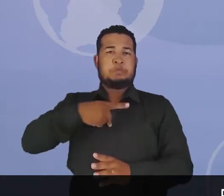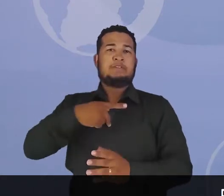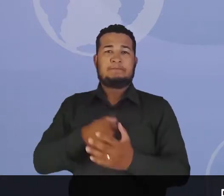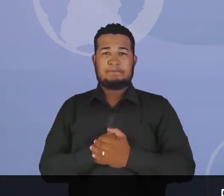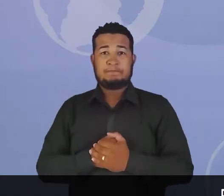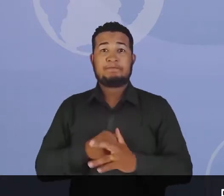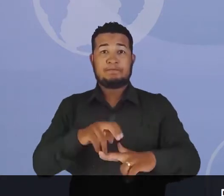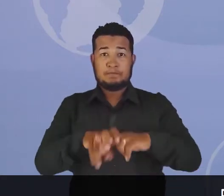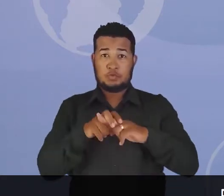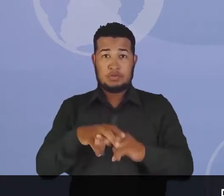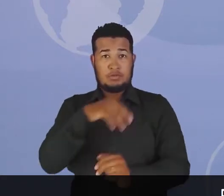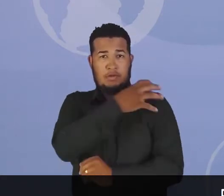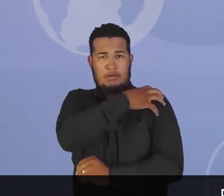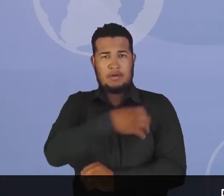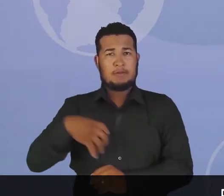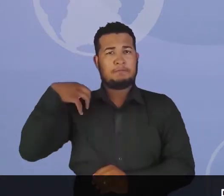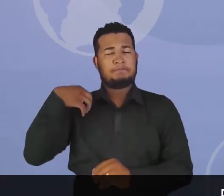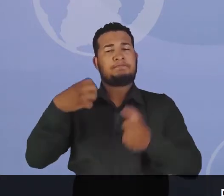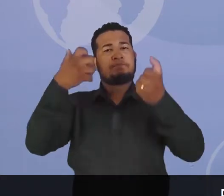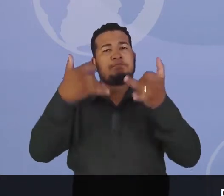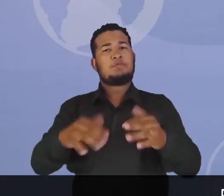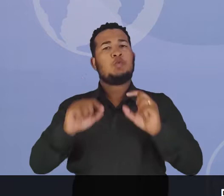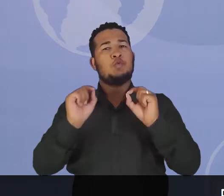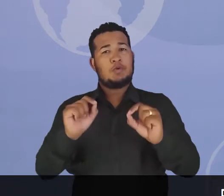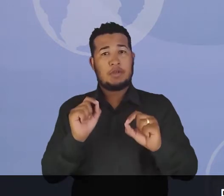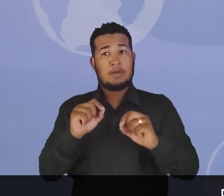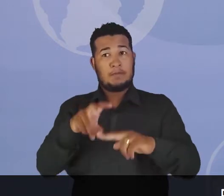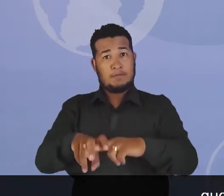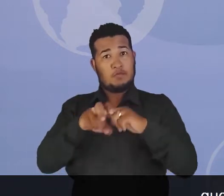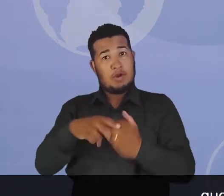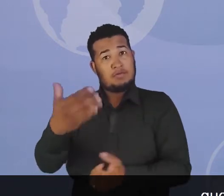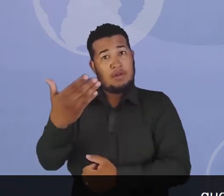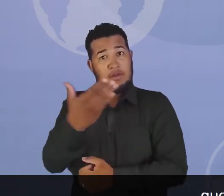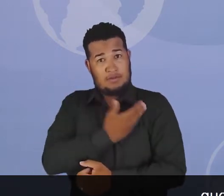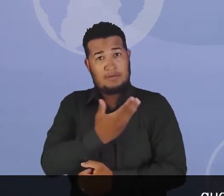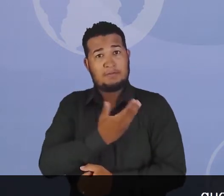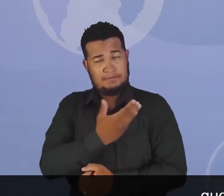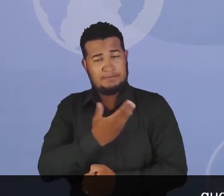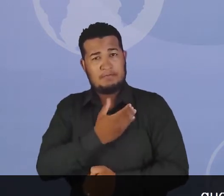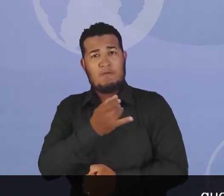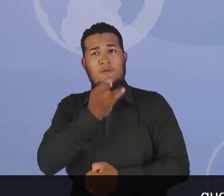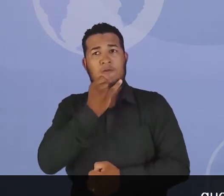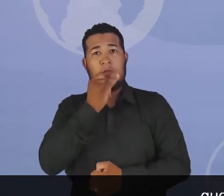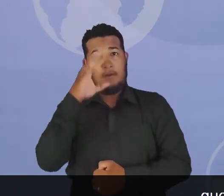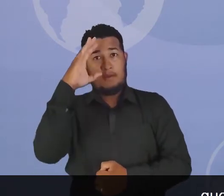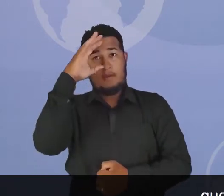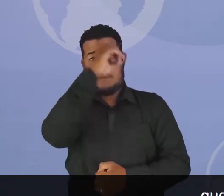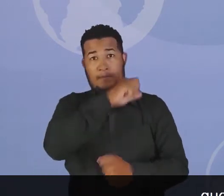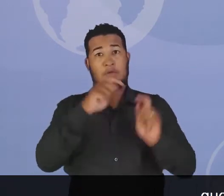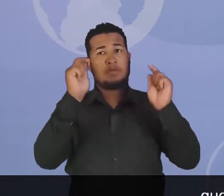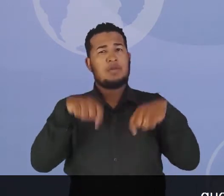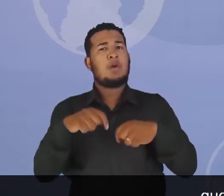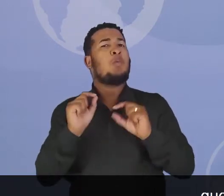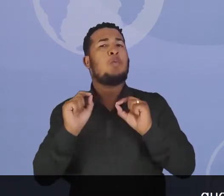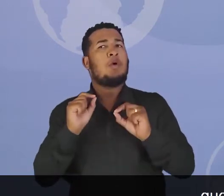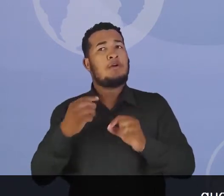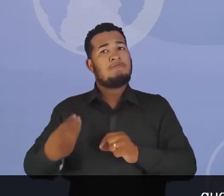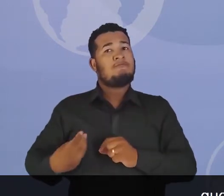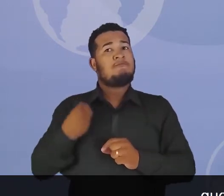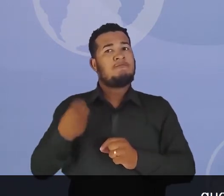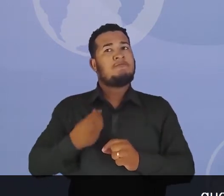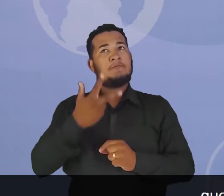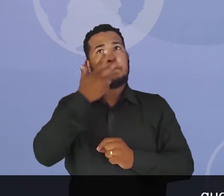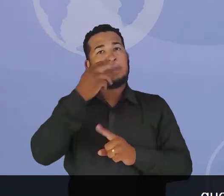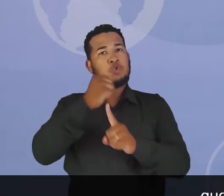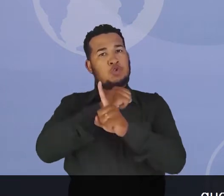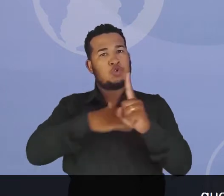então, para Aristóteles, é através da amizade que eu aprendo a viver de maneira